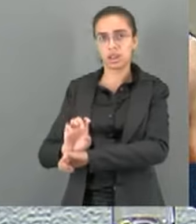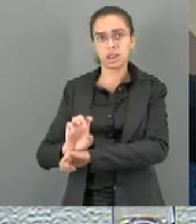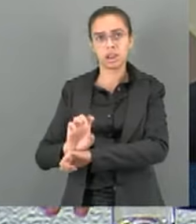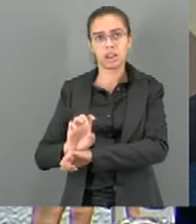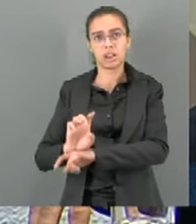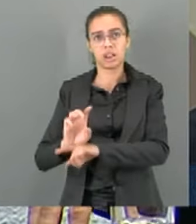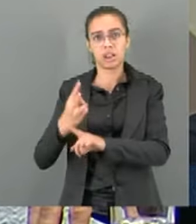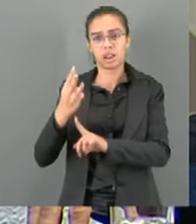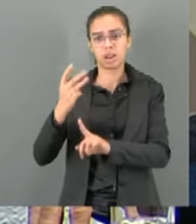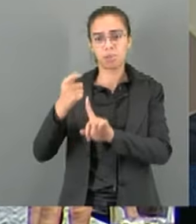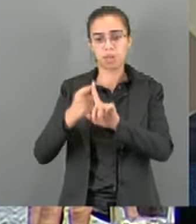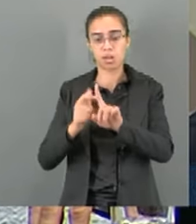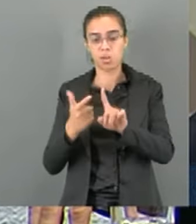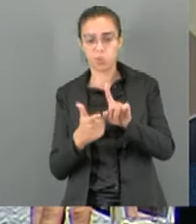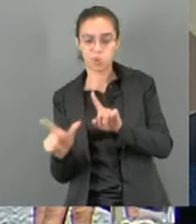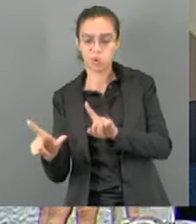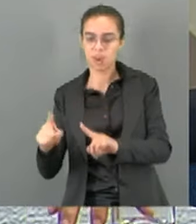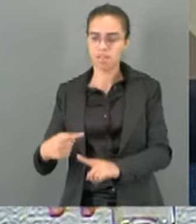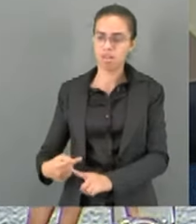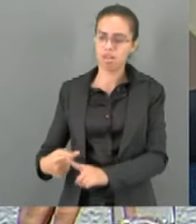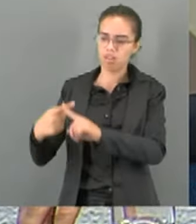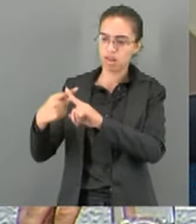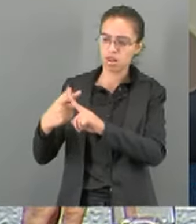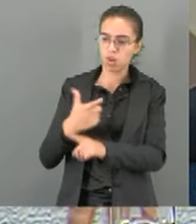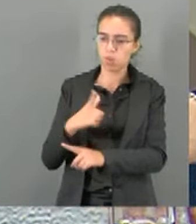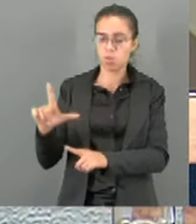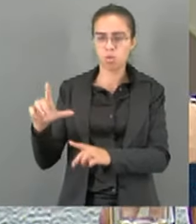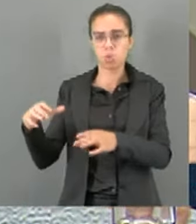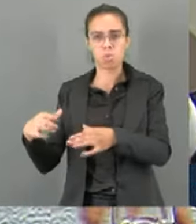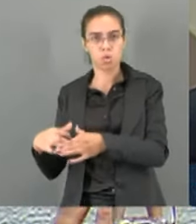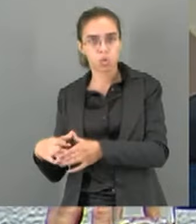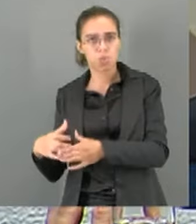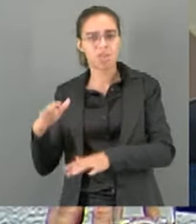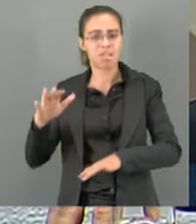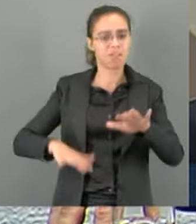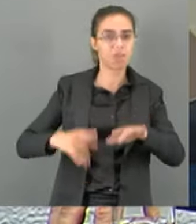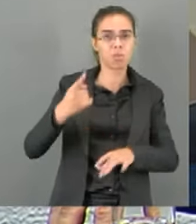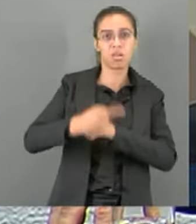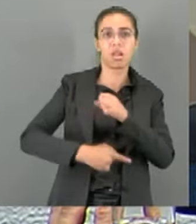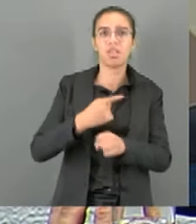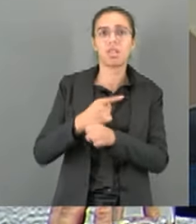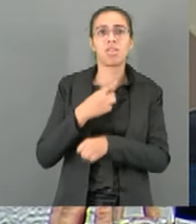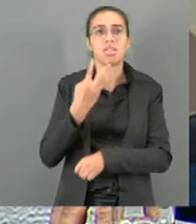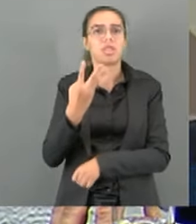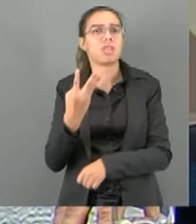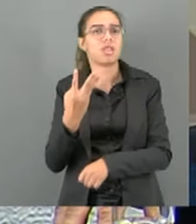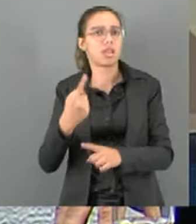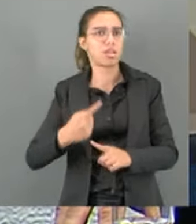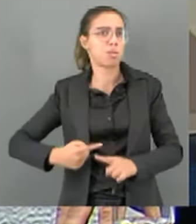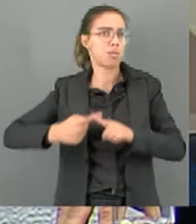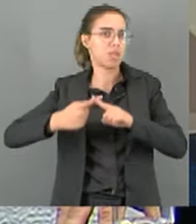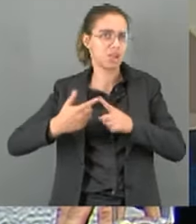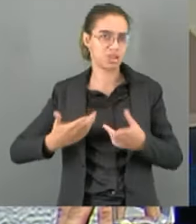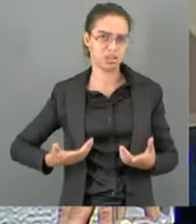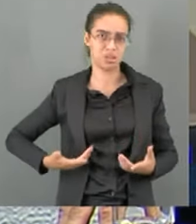acaba, ele já está disputando um outro campeonato da terceira divisão de outro estado. Então, às vezes, num ano, ele disputou 3 campeonatos, certo?